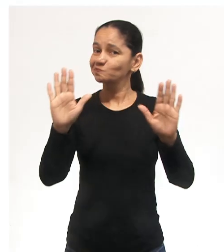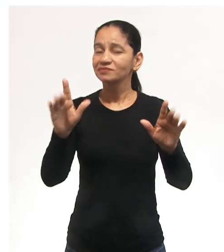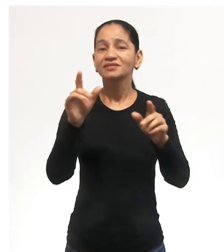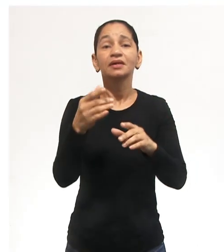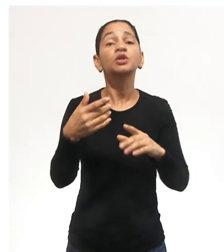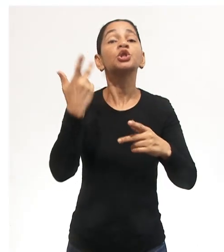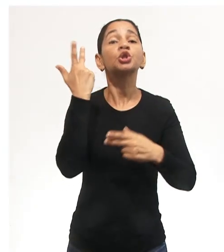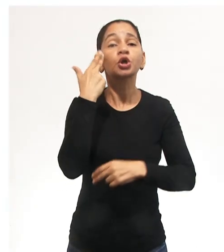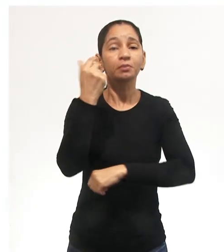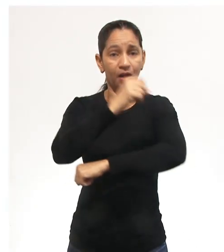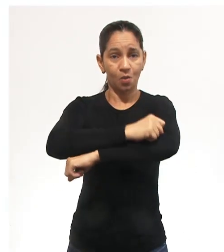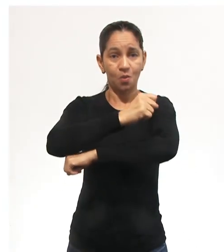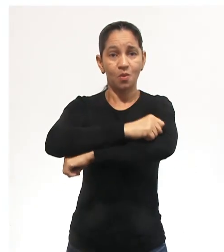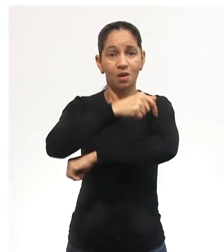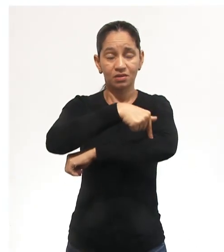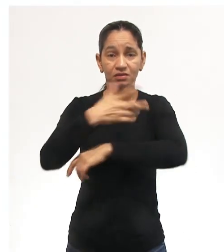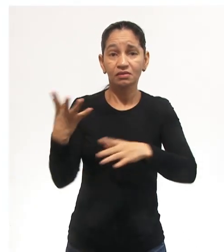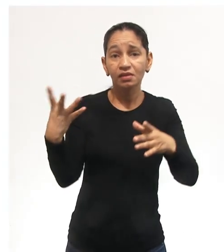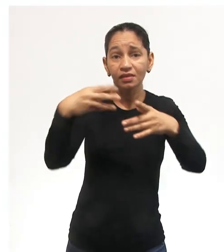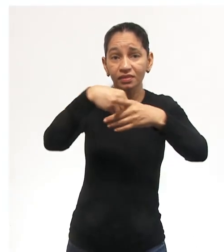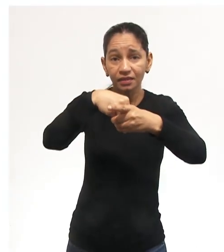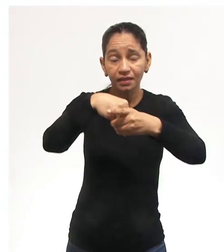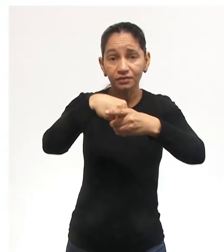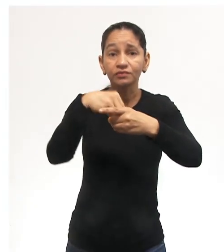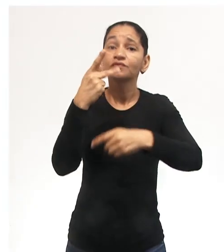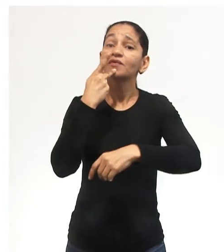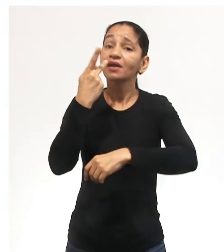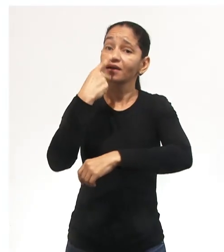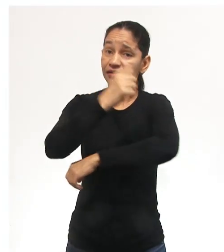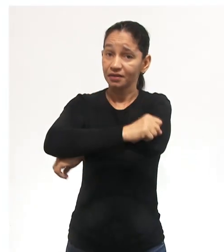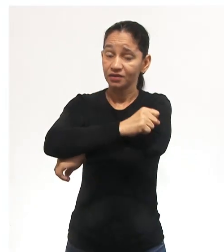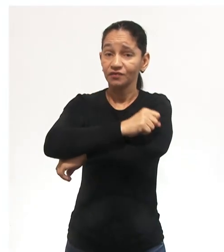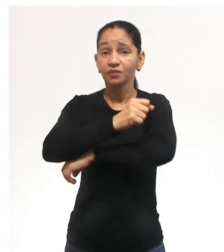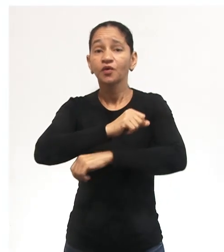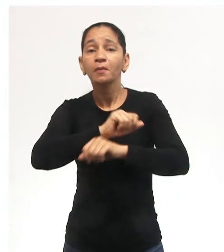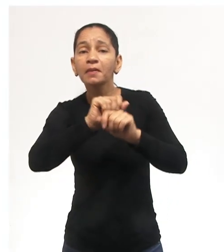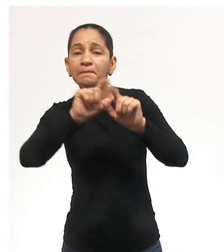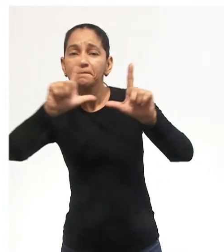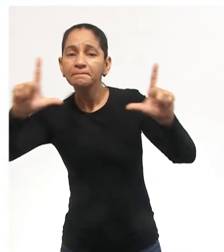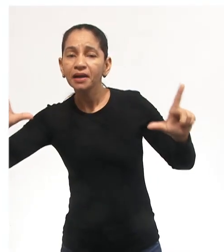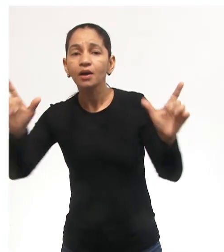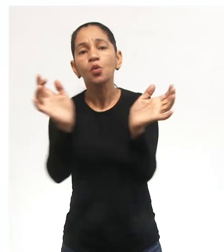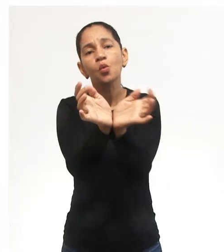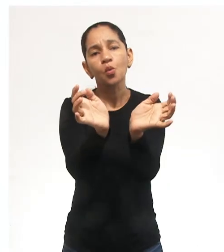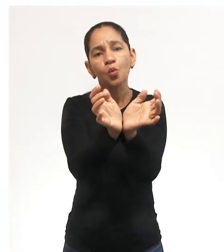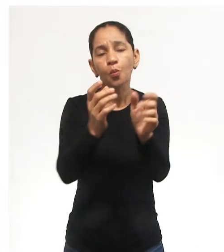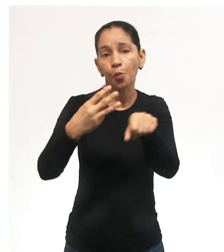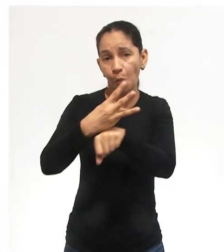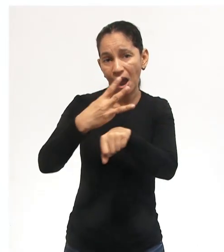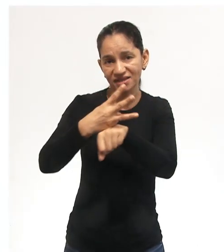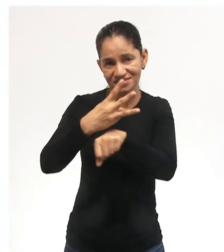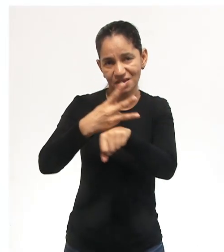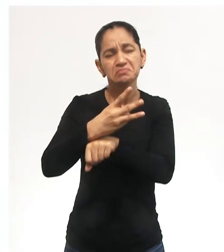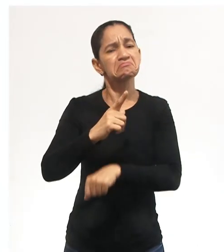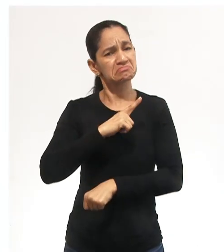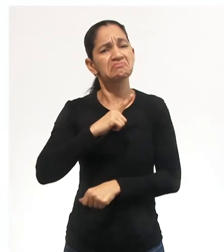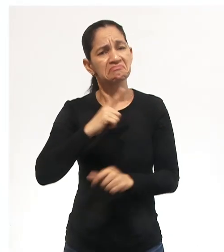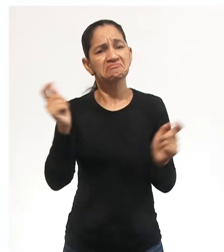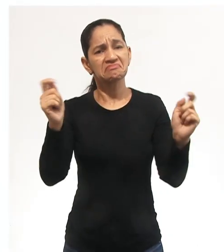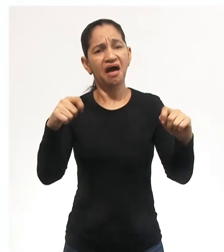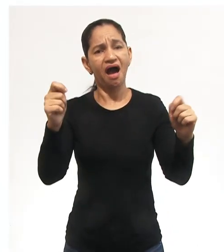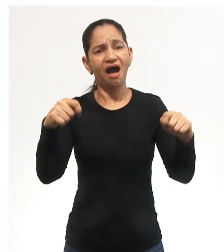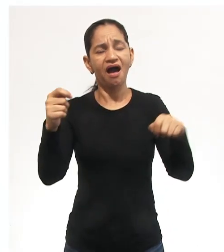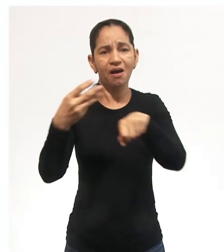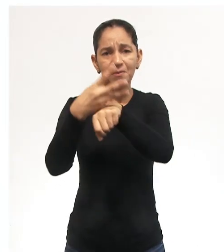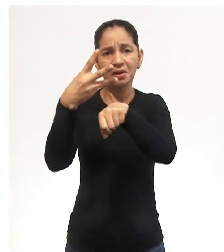de uma plataforma. Por exemplo, que eu acabei de dizer, né? Por exemplo, um grupo no WhatsApp. É uma plataforma, o WhatsApp, que